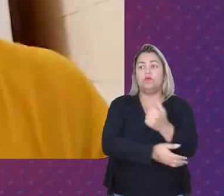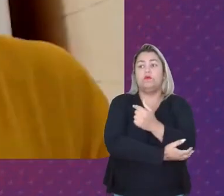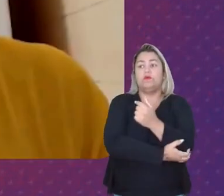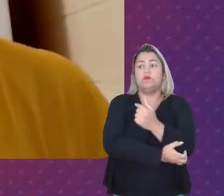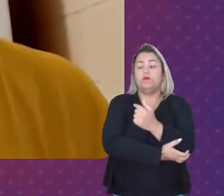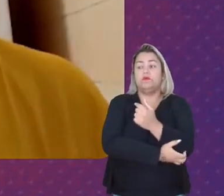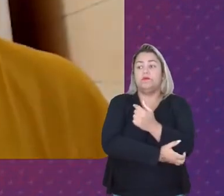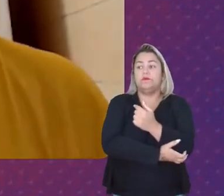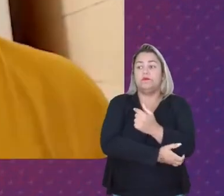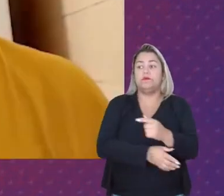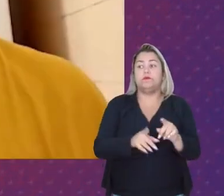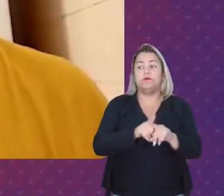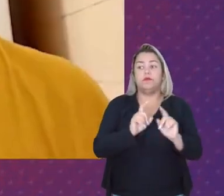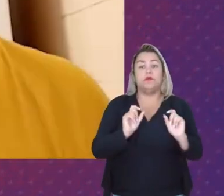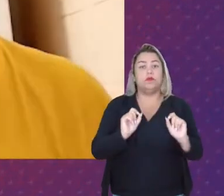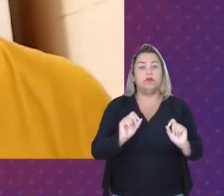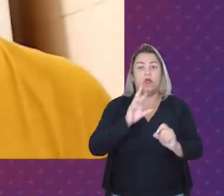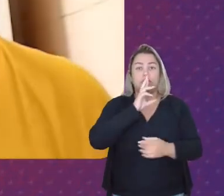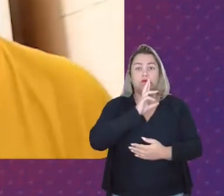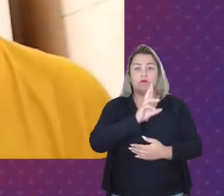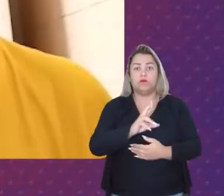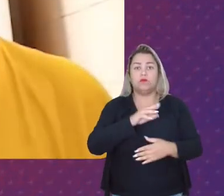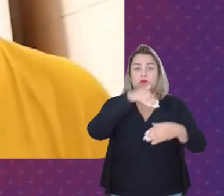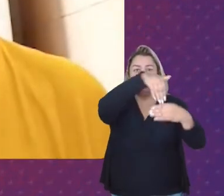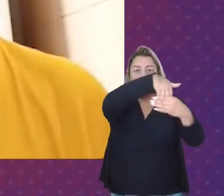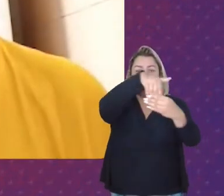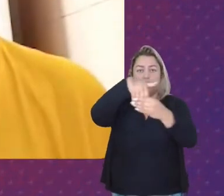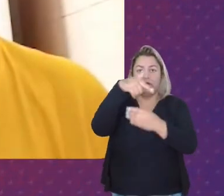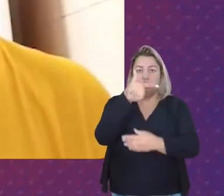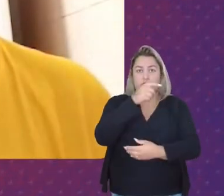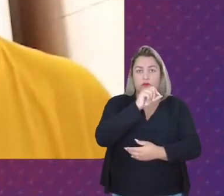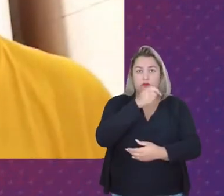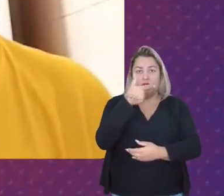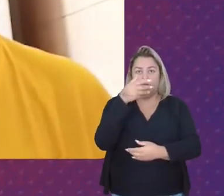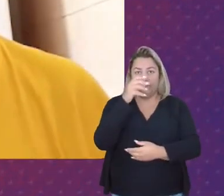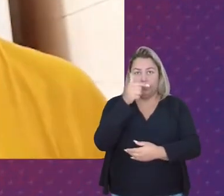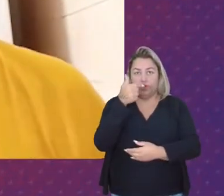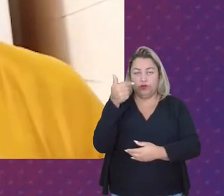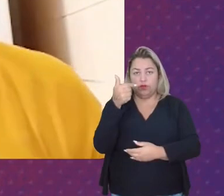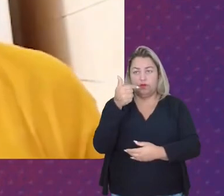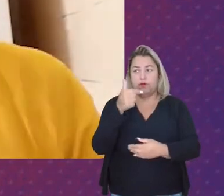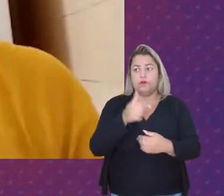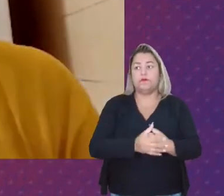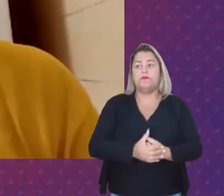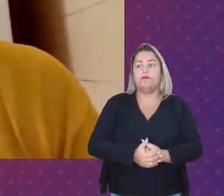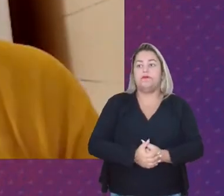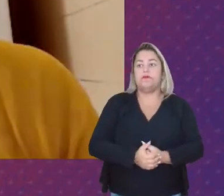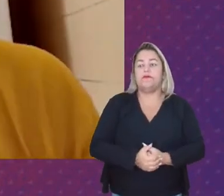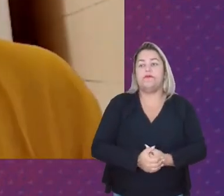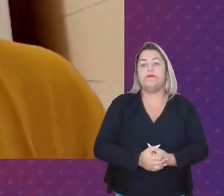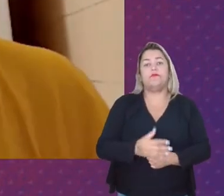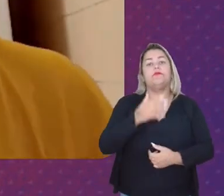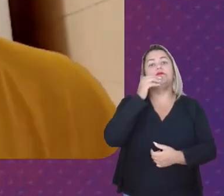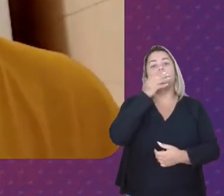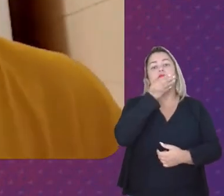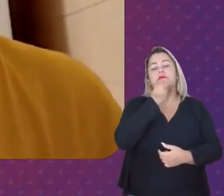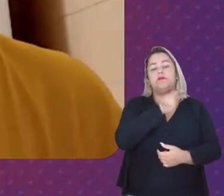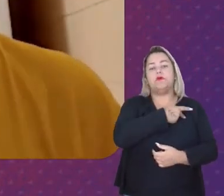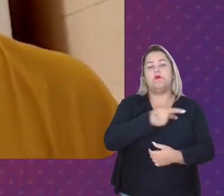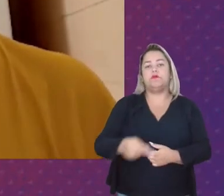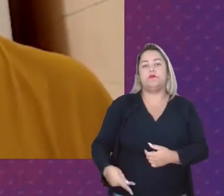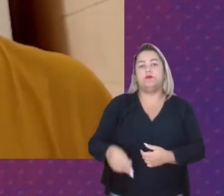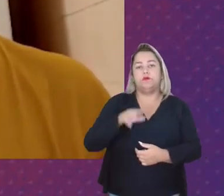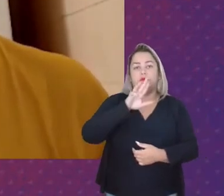ficou dependente do resultado das eleições em 2022. Né? Aí já tinha, o presidente Lula já